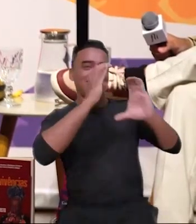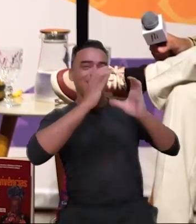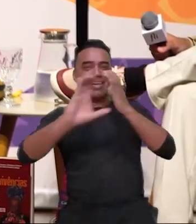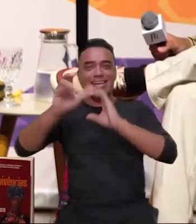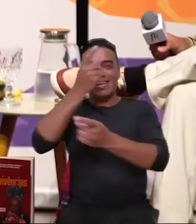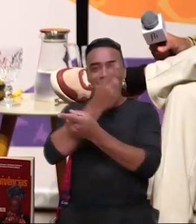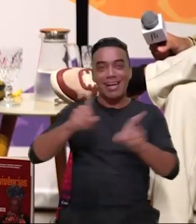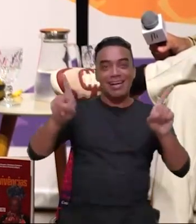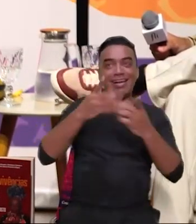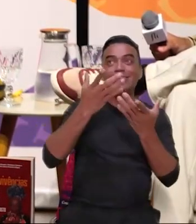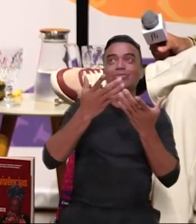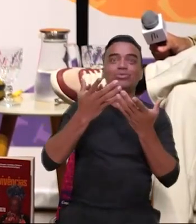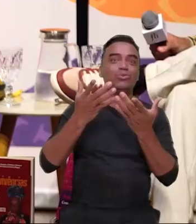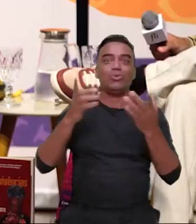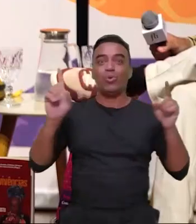canto, e isso em